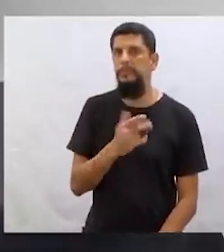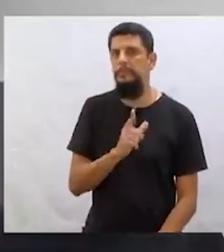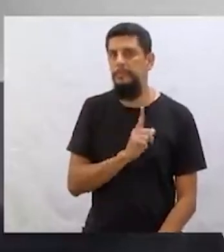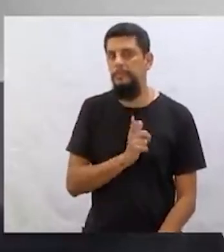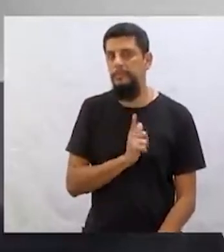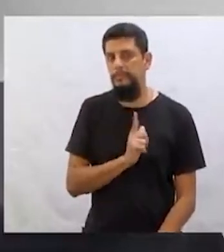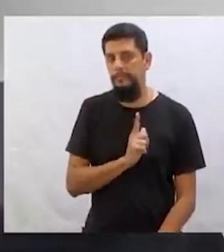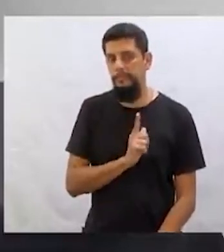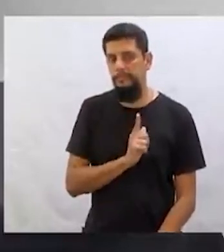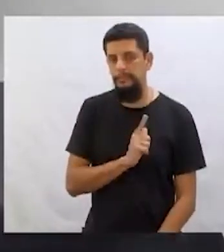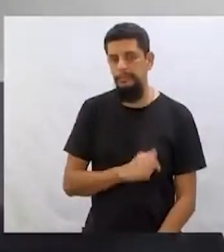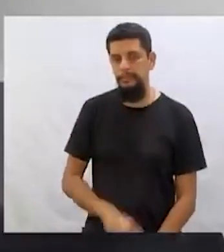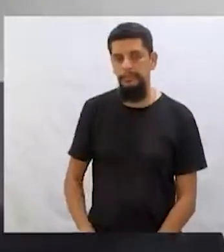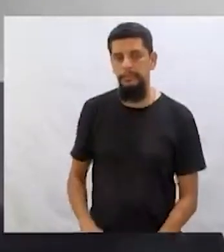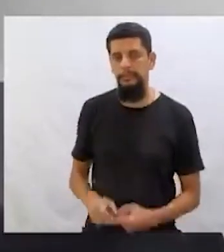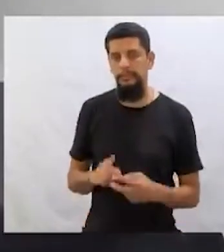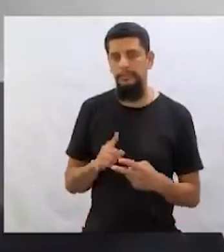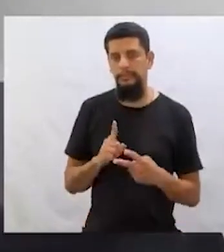estão levantados?